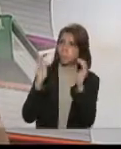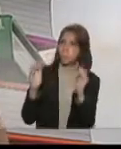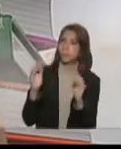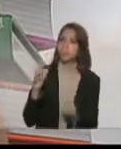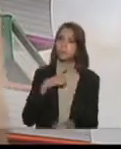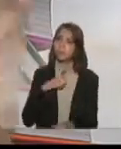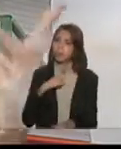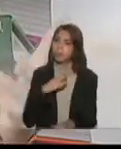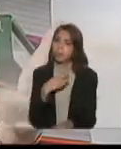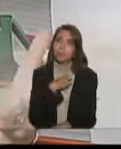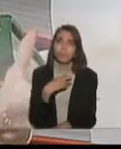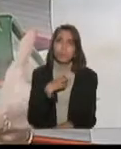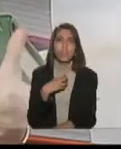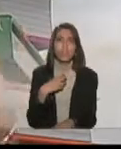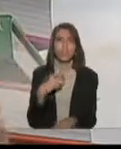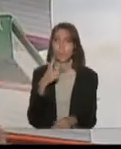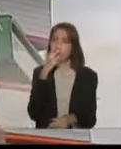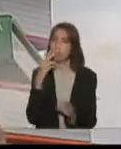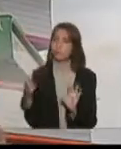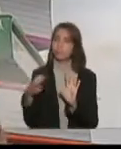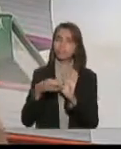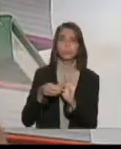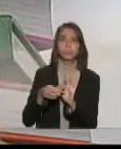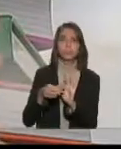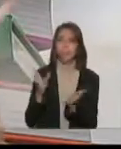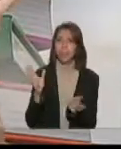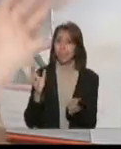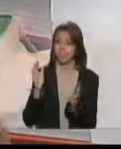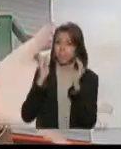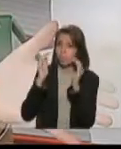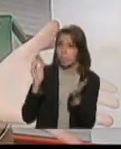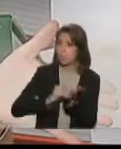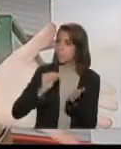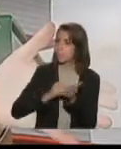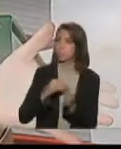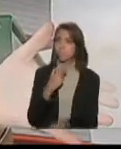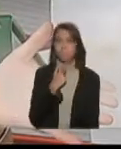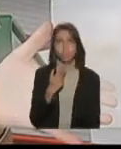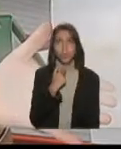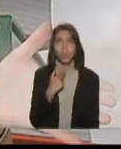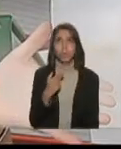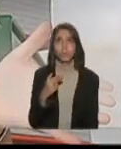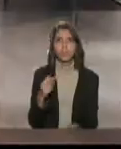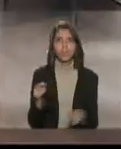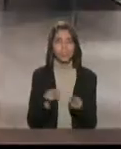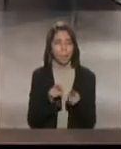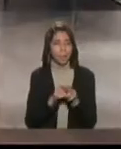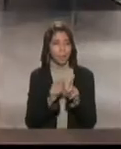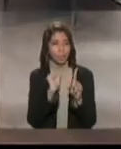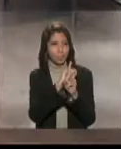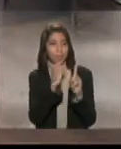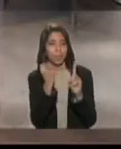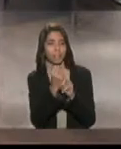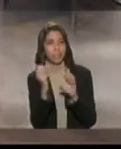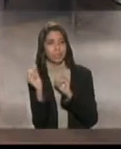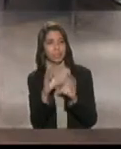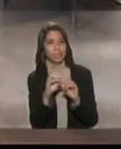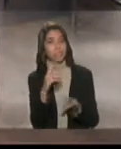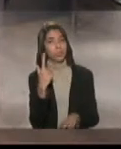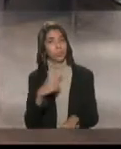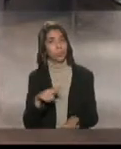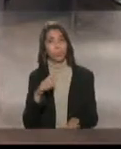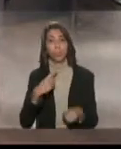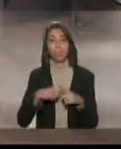tem uma forma de lidar com o outro mas não pode faltar respeito e tem que começar a educar essa sociedade é porque na verdade